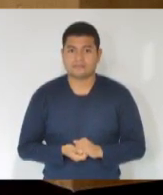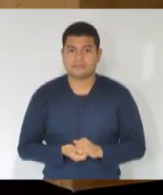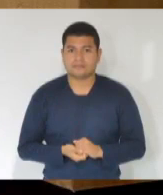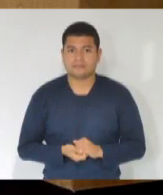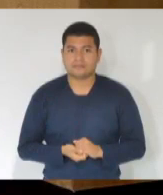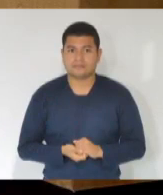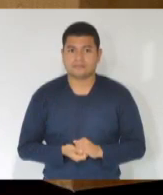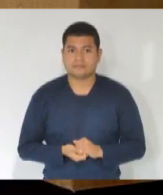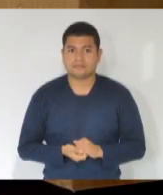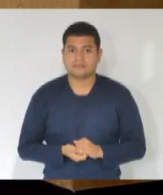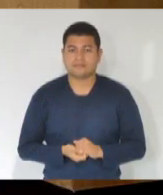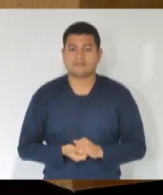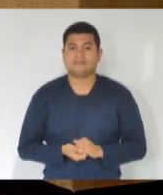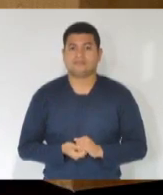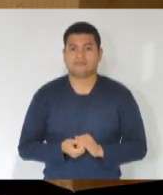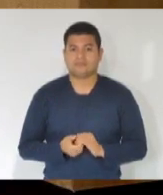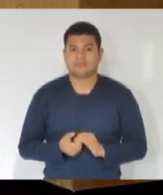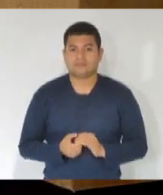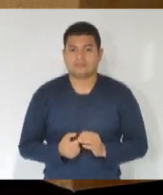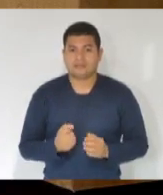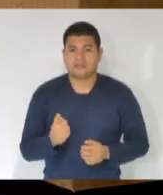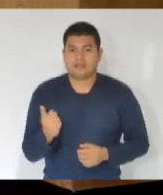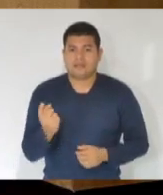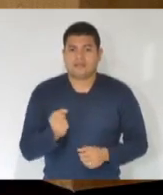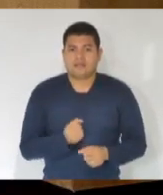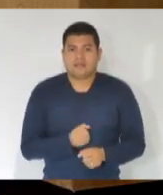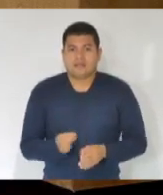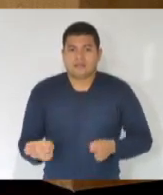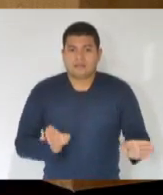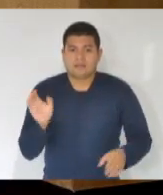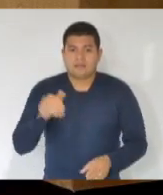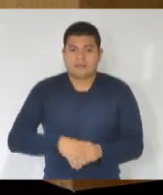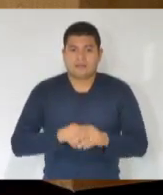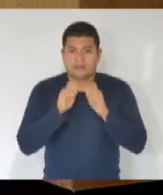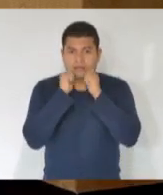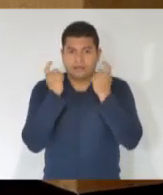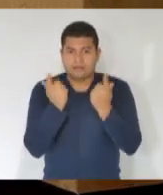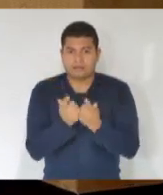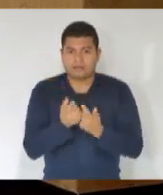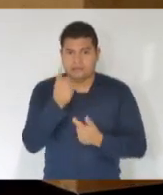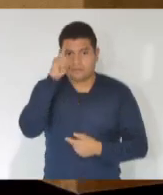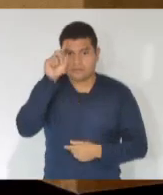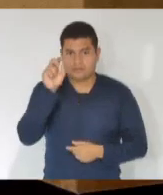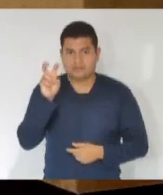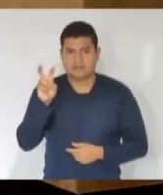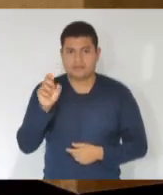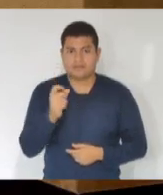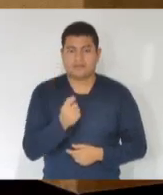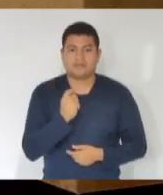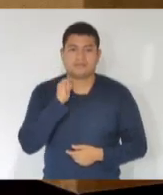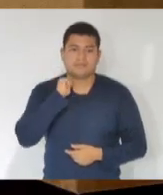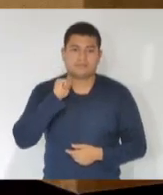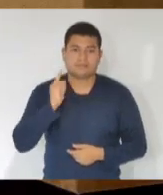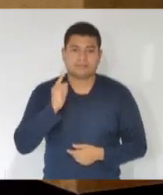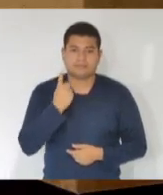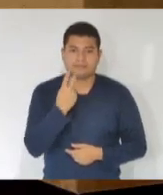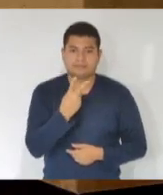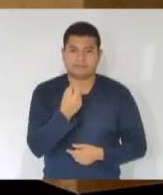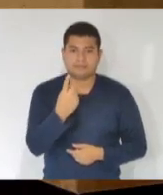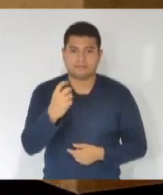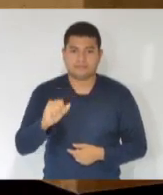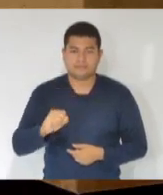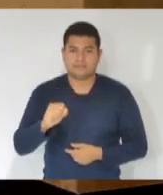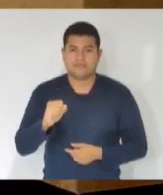Ordinária da primeira sessão legislativa da 19ª legislatura da Assembleia Legislativa do Estado de Santa Catarina, realizada em 15 de maio de 2019. Na presença, deputados Mário